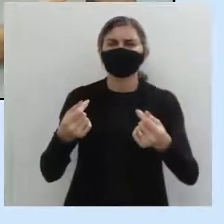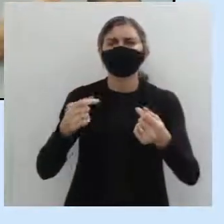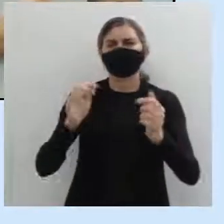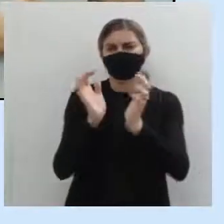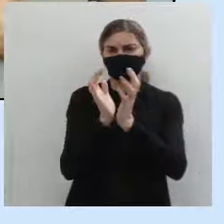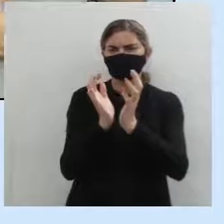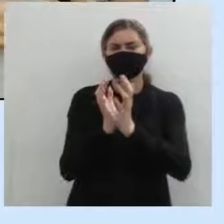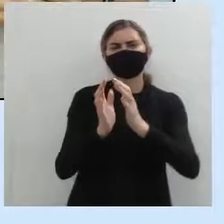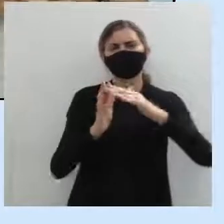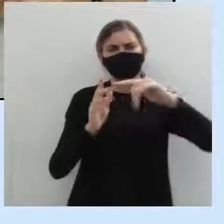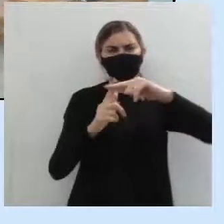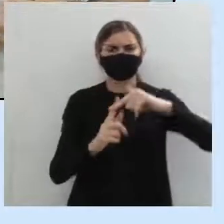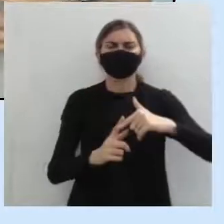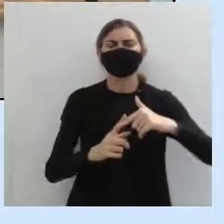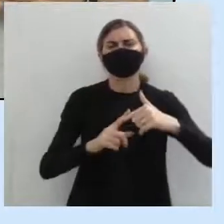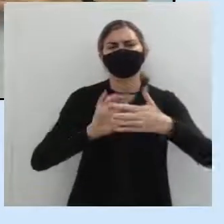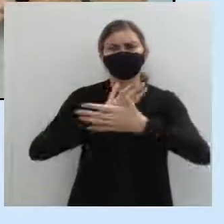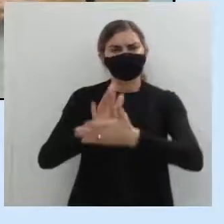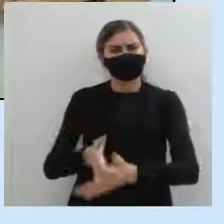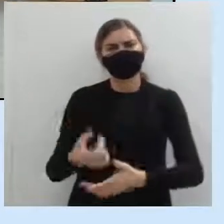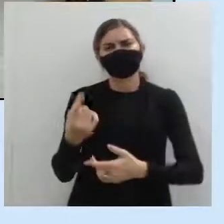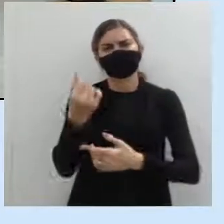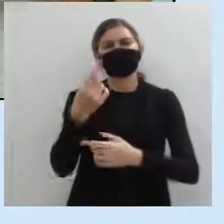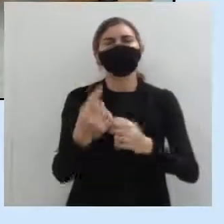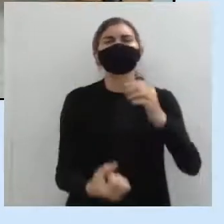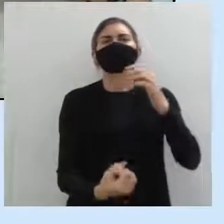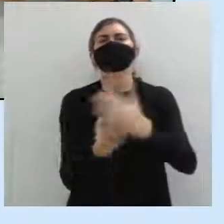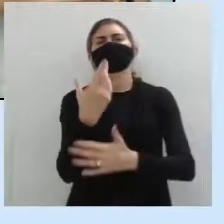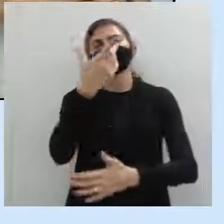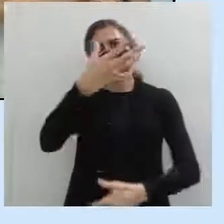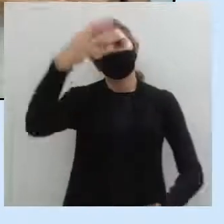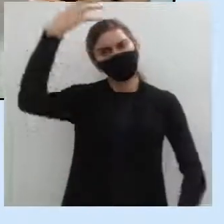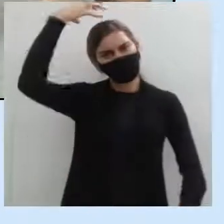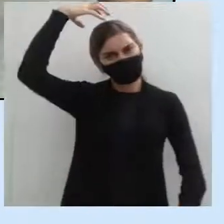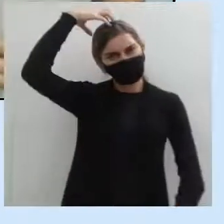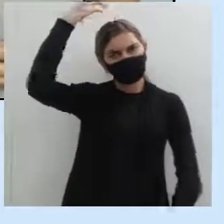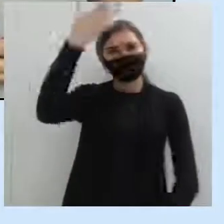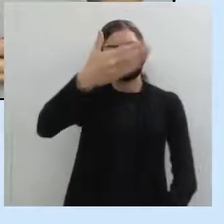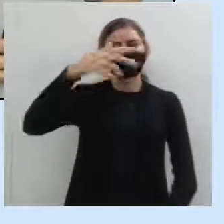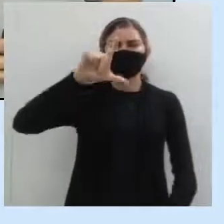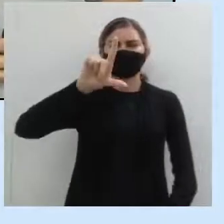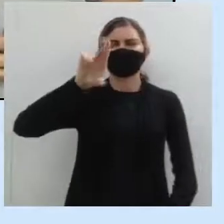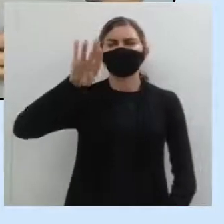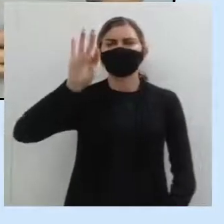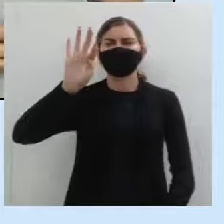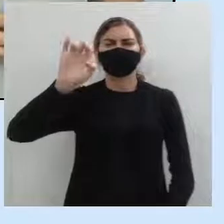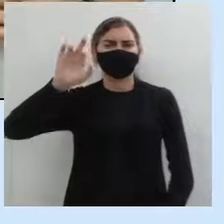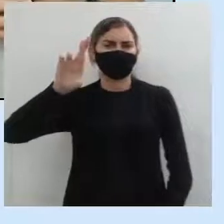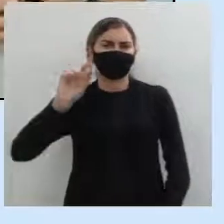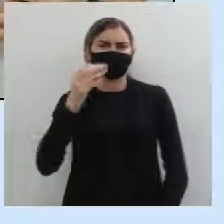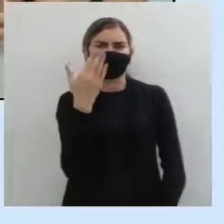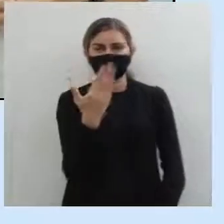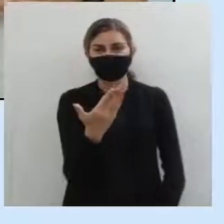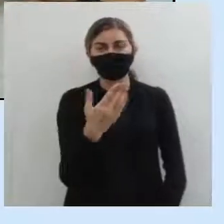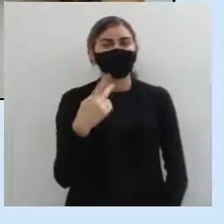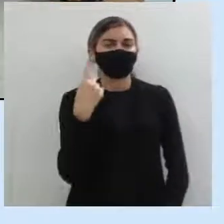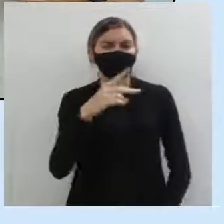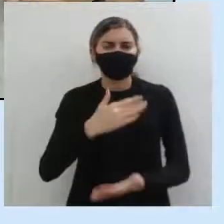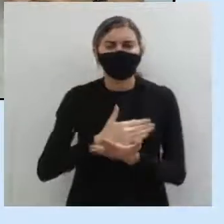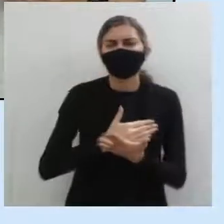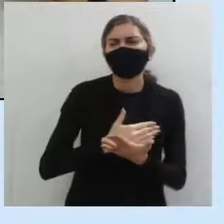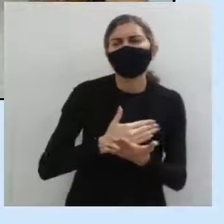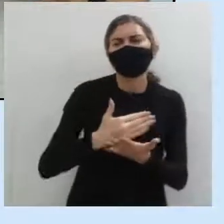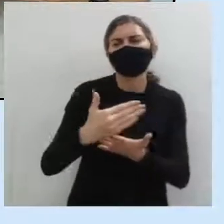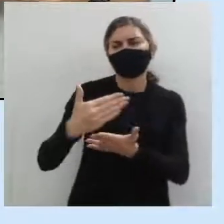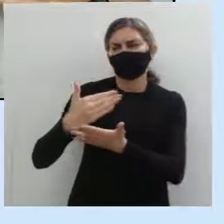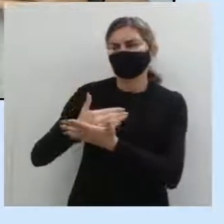clero, vai surgir a figura do monge agostiniano Martinho Lutero. Ele vai